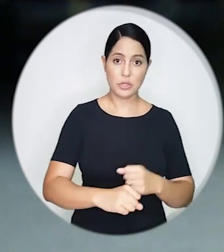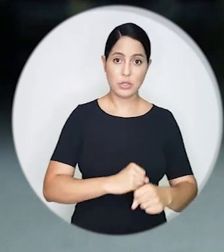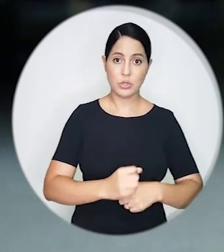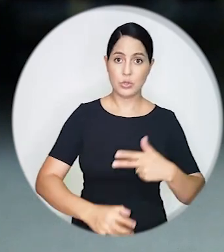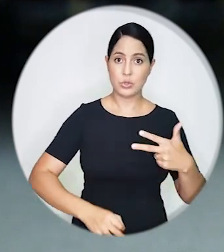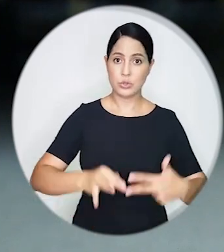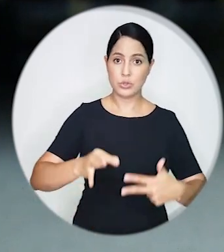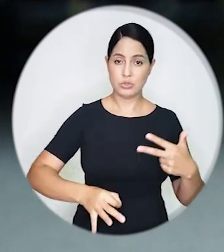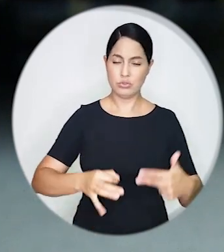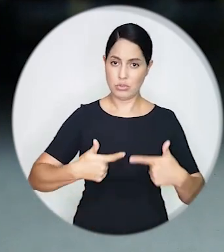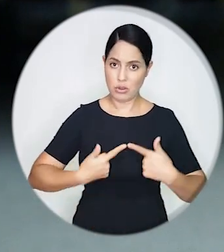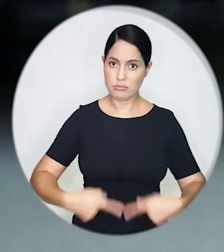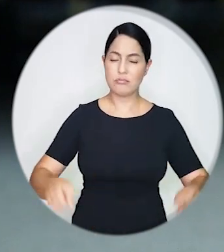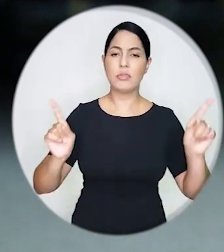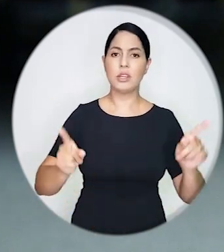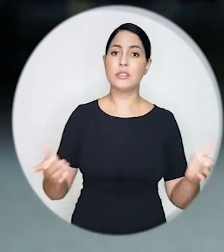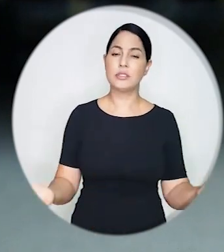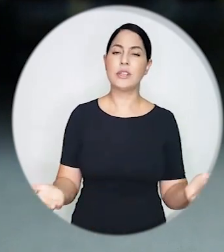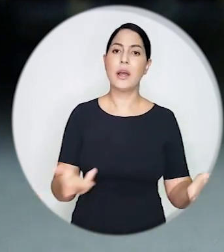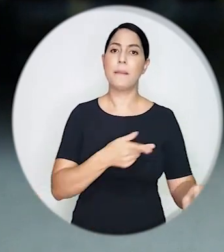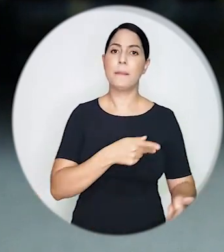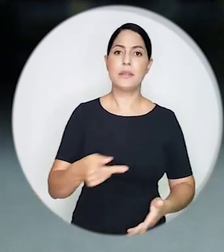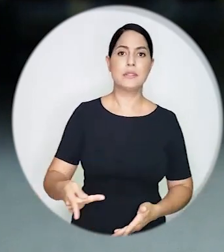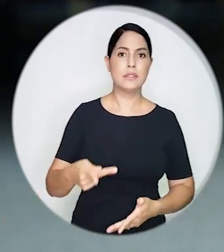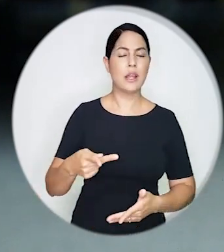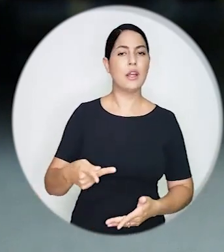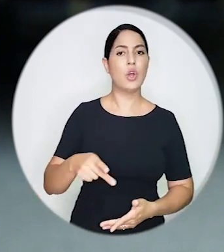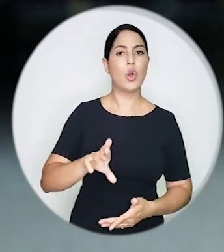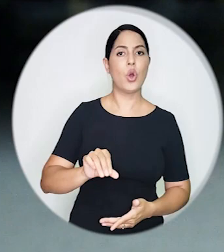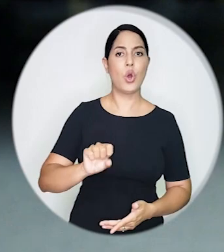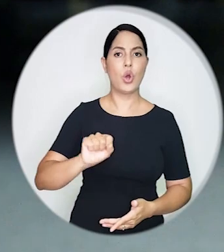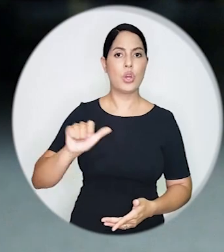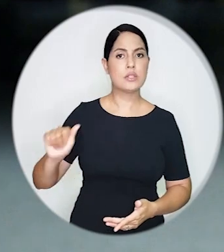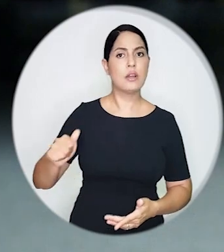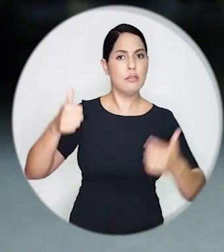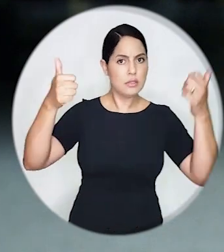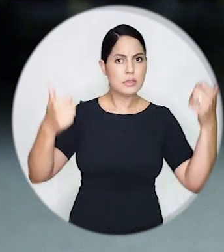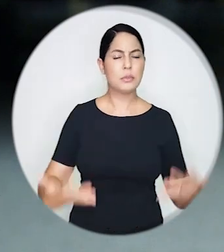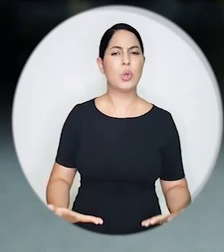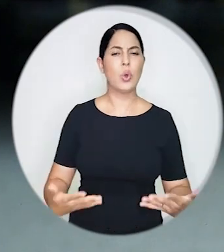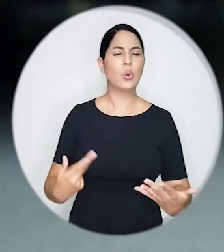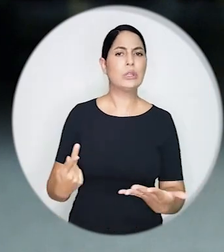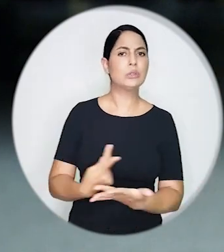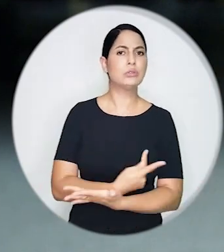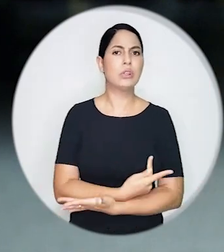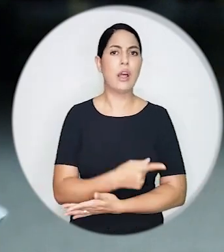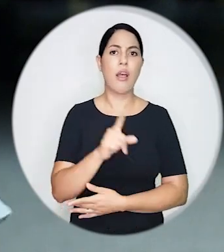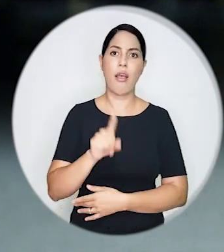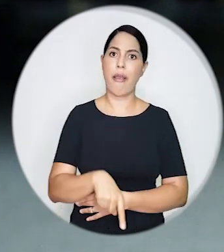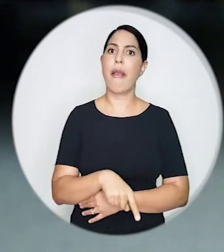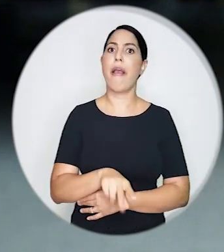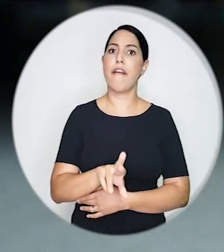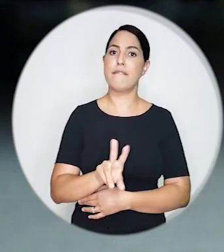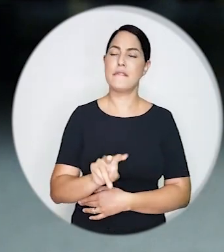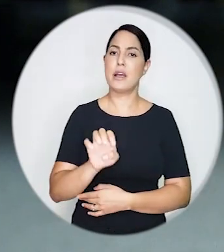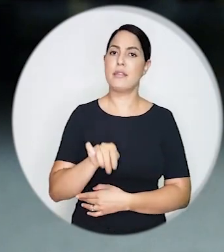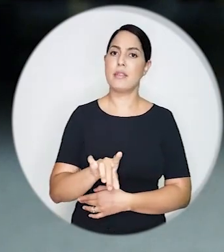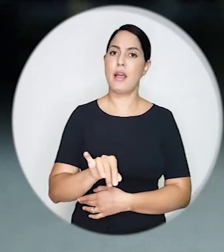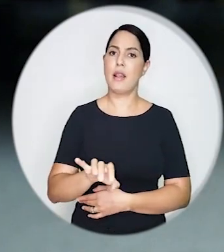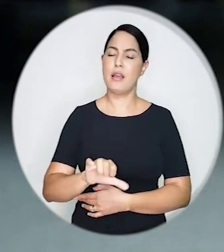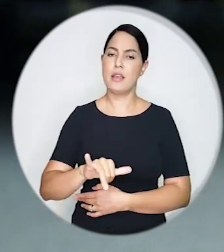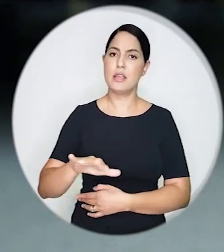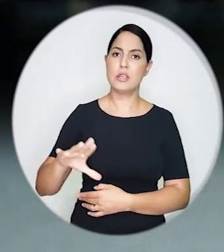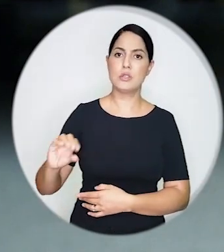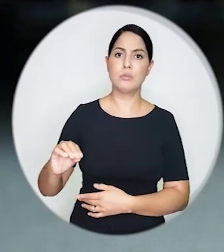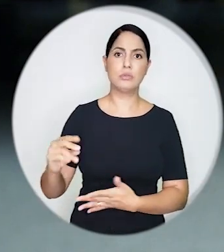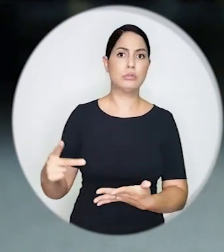judiciário, a presidente do Supremo Tribunal Federal, a ministra Rosa Weber, falou dos atos de vandalismo ocorridos